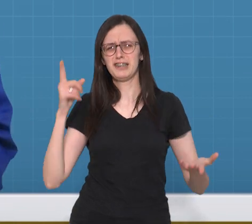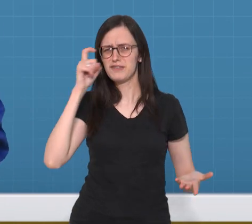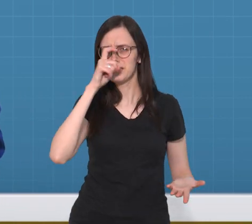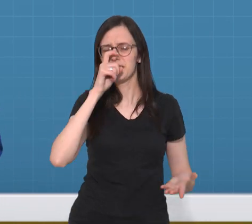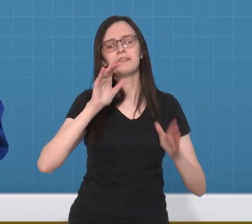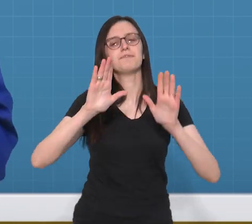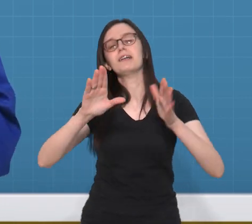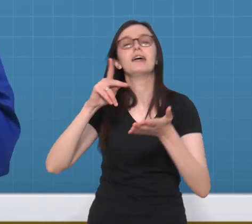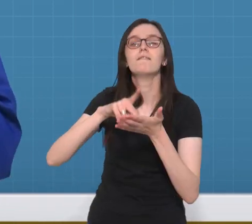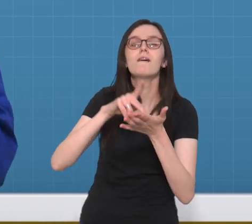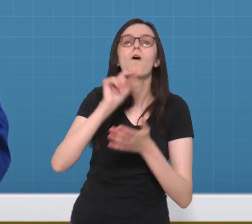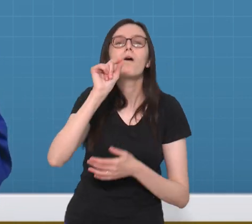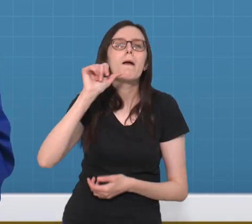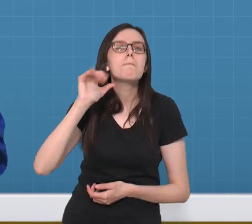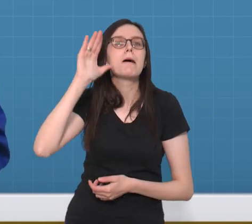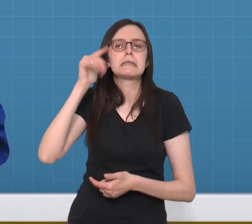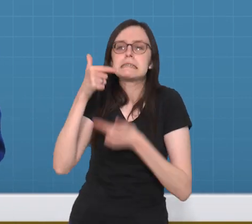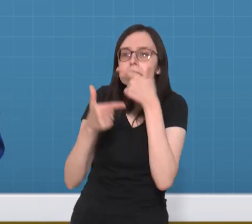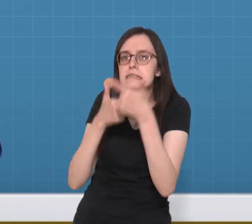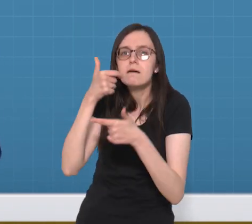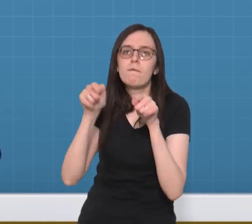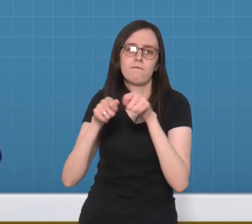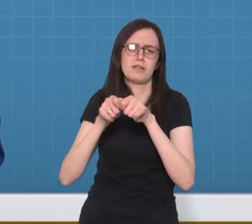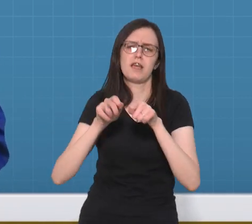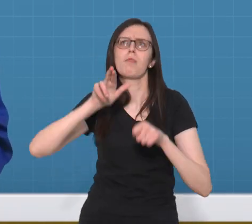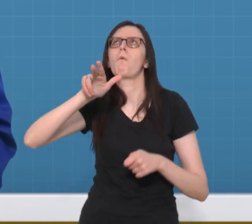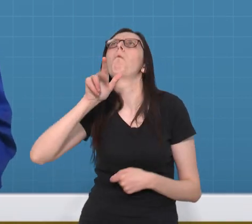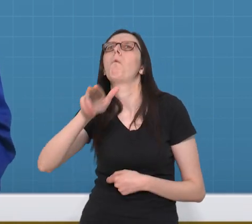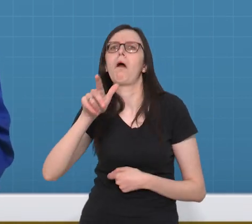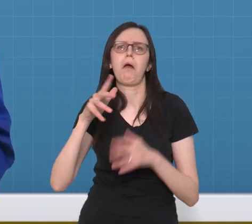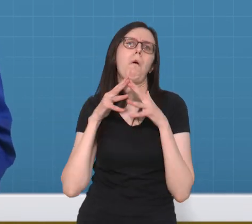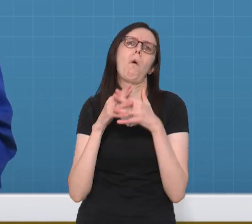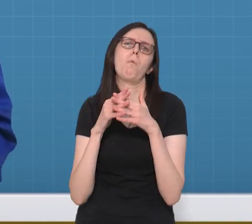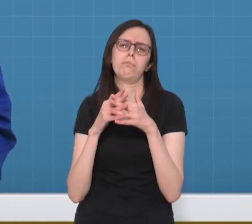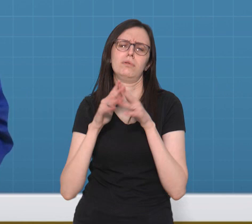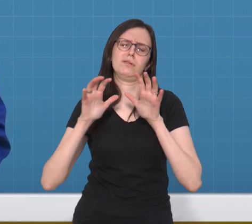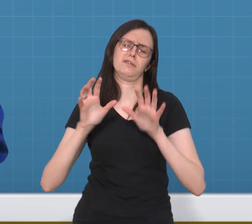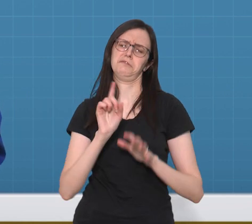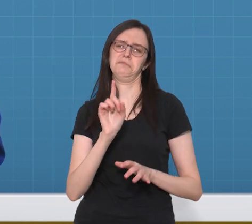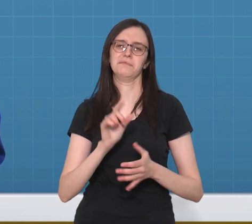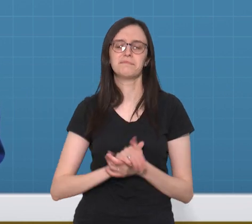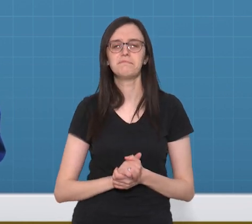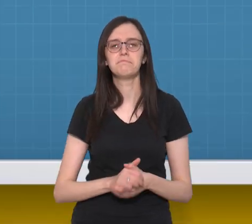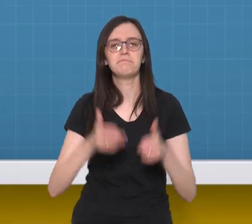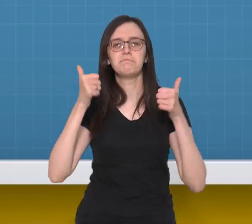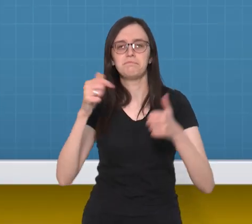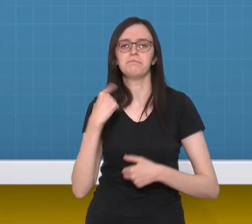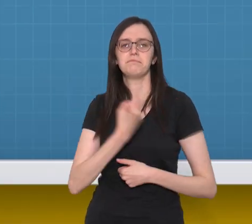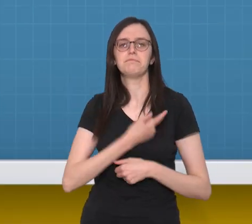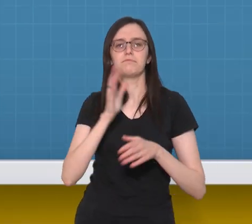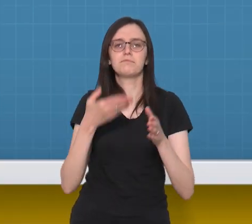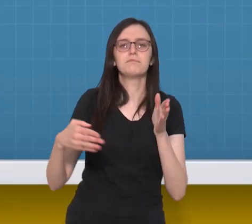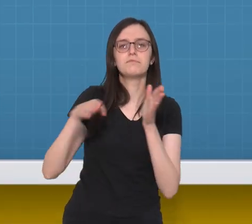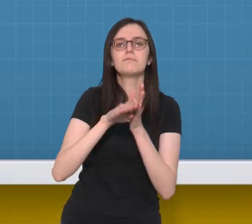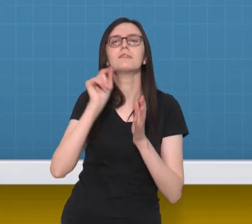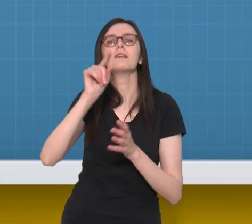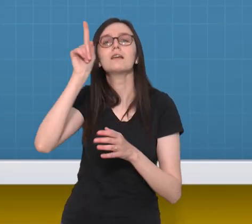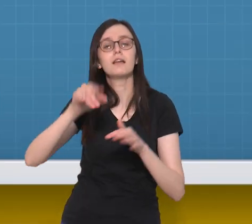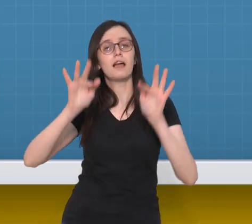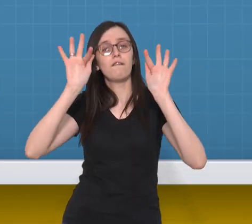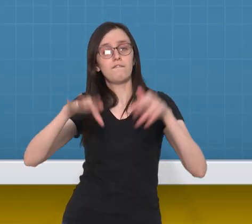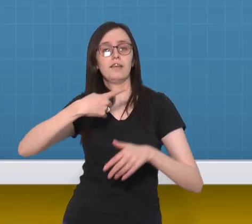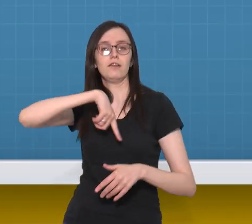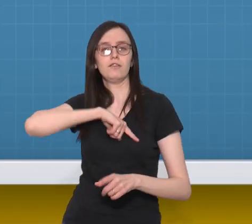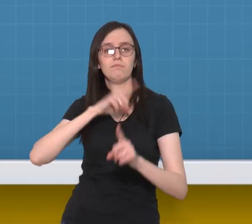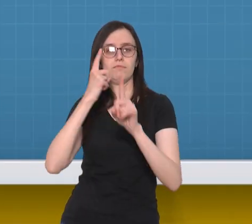Gostou? Foi mais difícil? Na verdade, você fez um pouco mais de operações. Ele não é tão mais complicado assim. Muito bem, chegamos